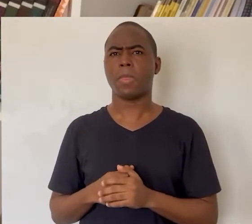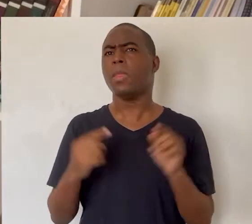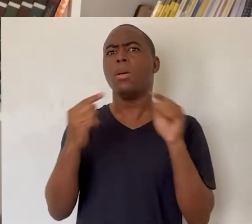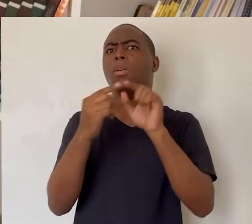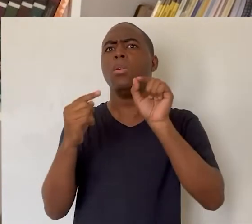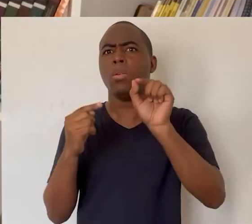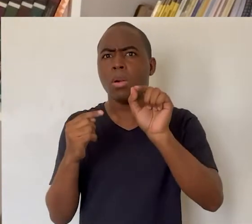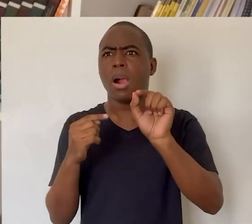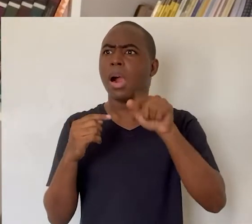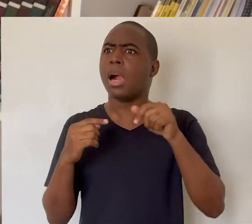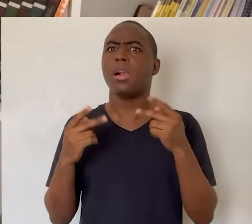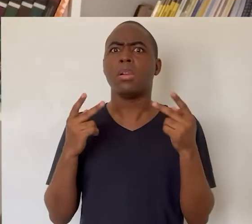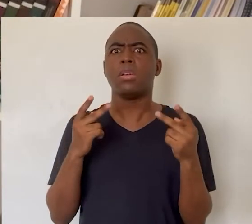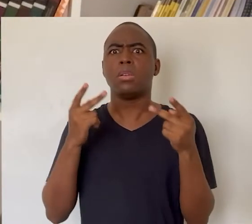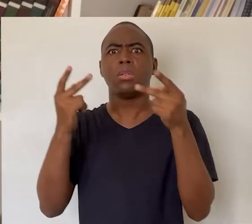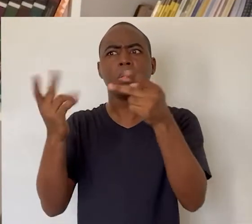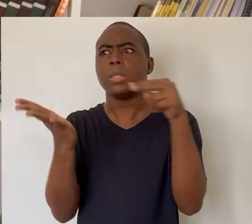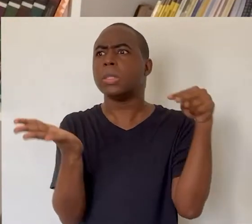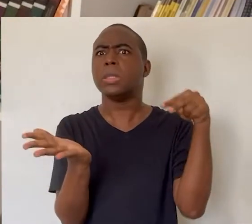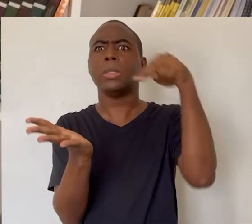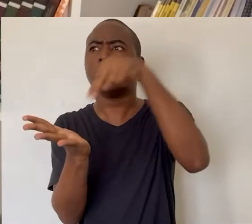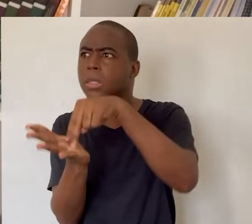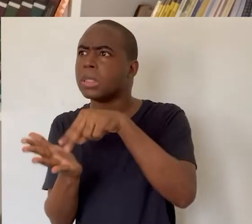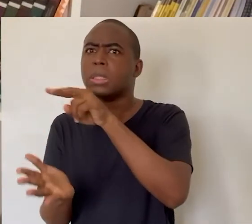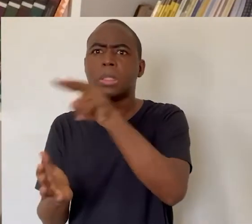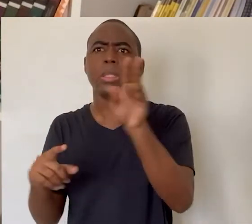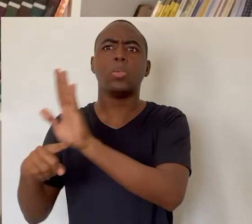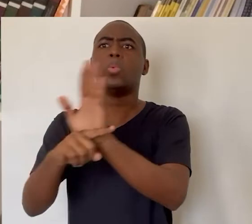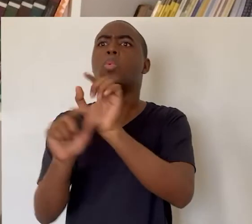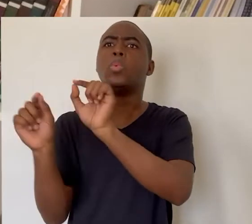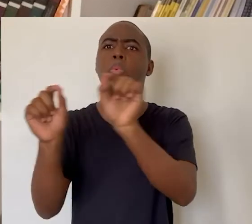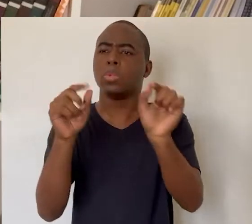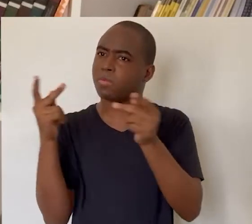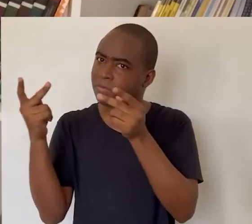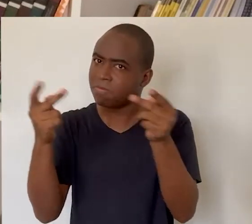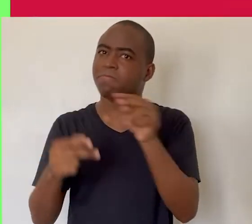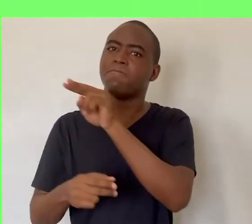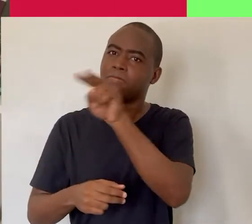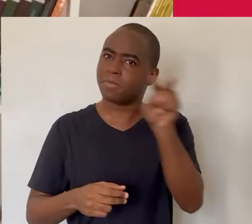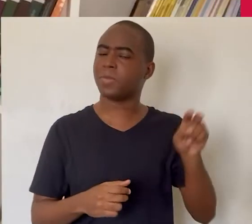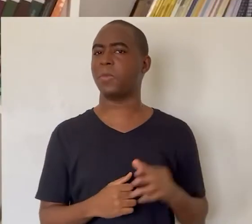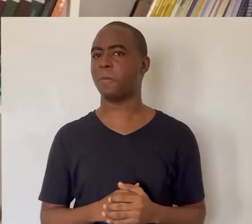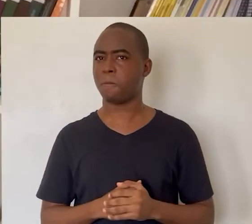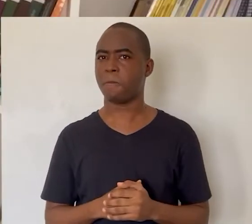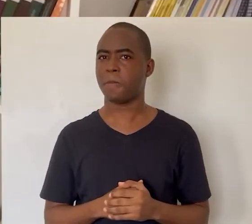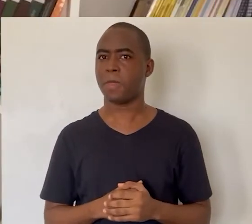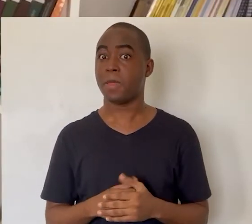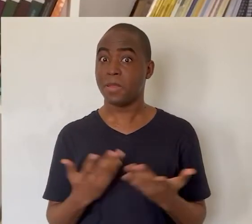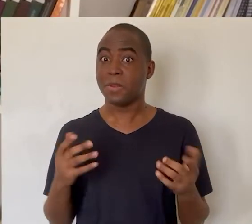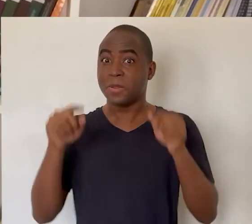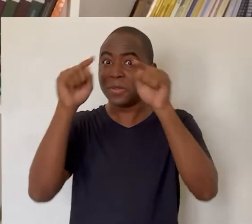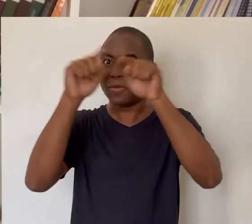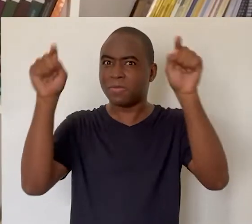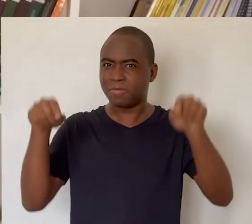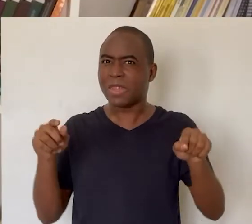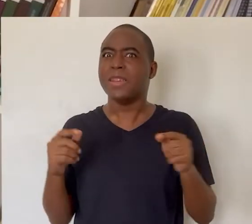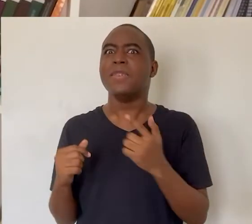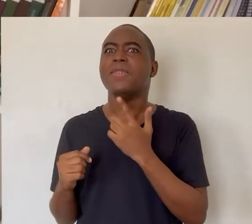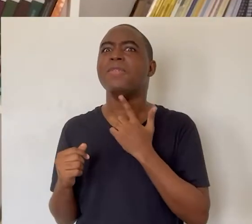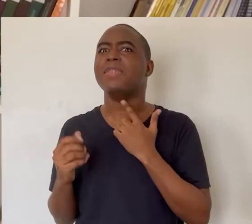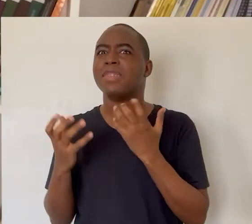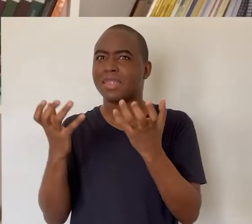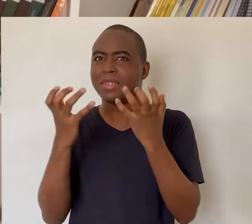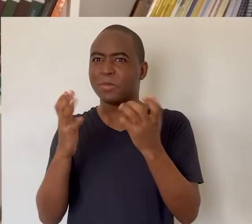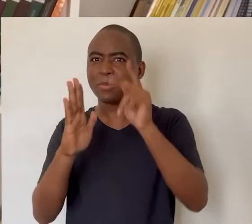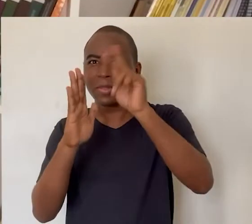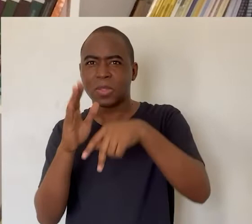foi acompanhar de perto as ações realizadas em prol das comunidades locais. Os servidores interessados em